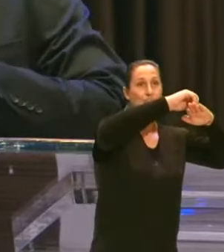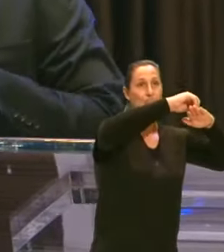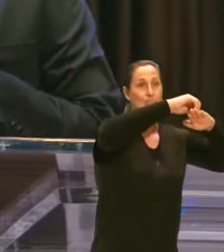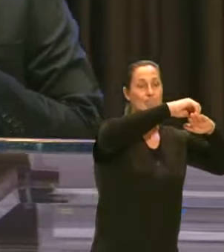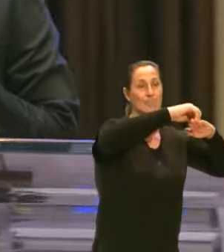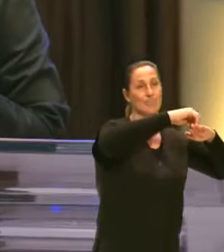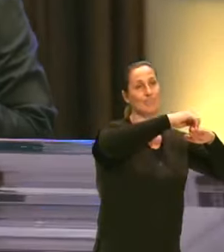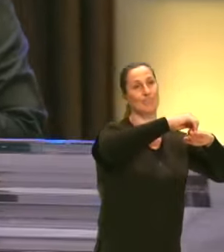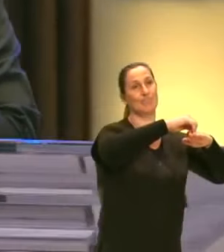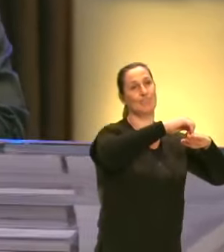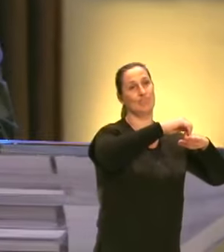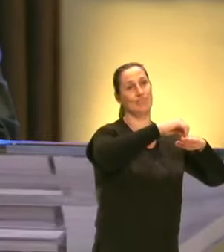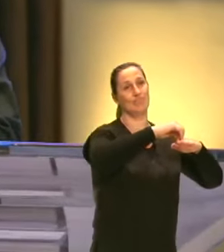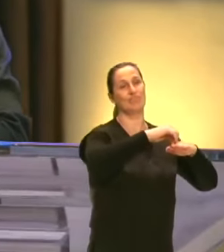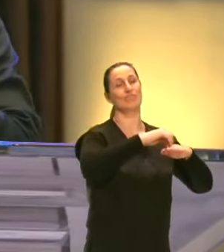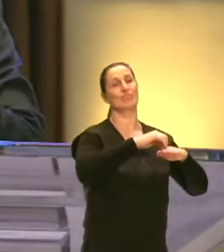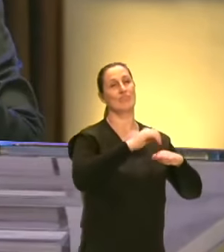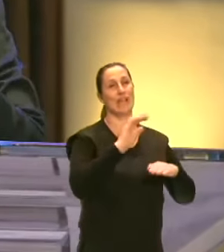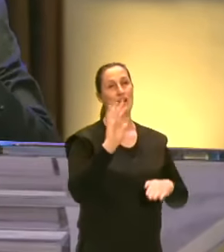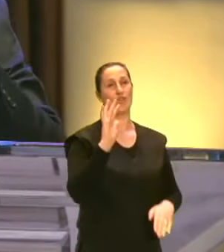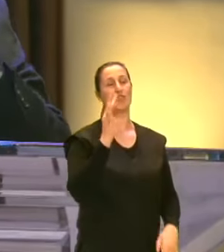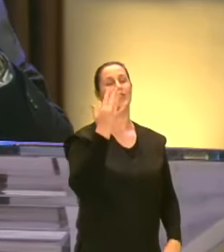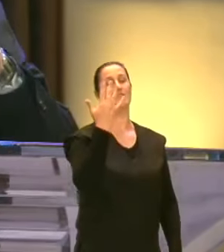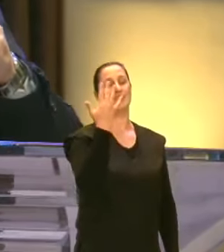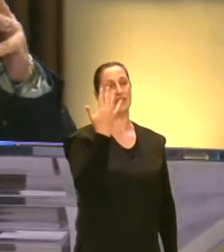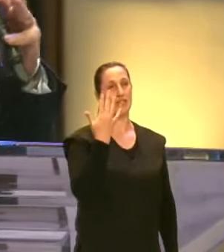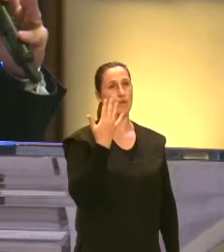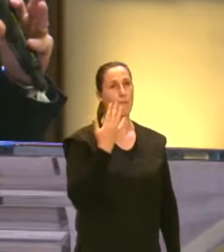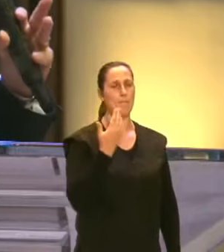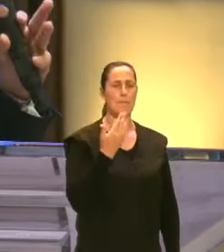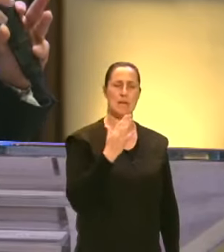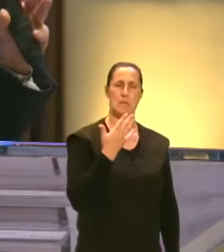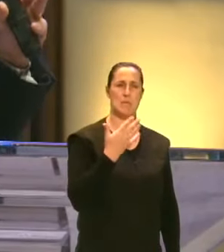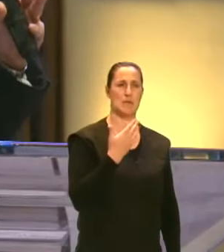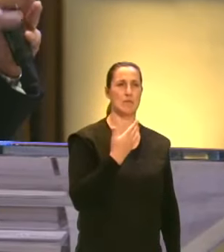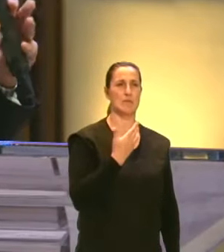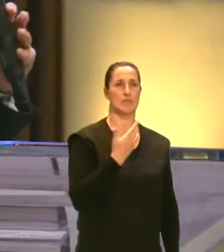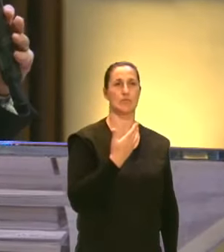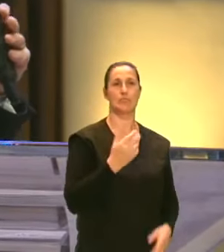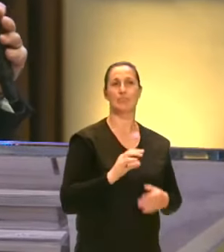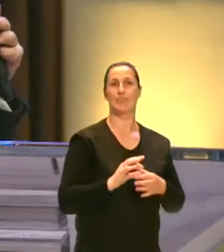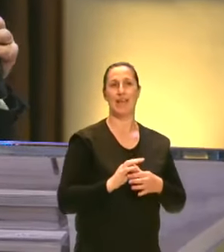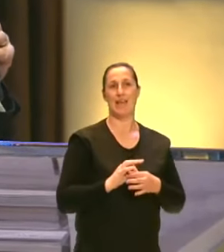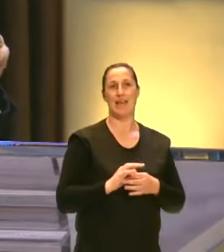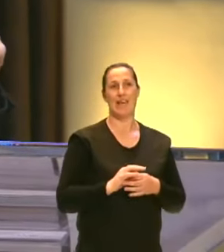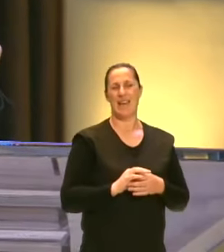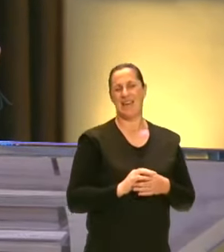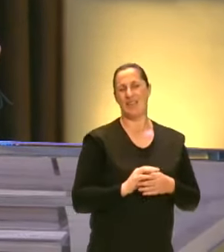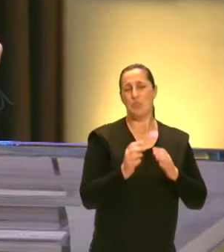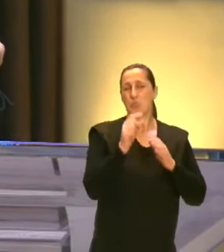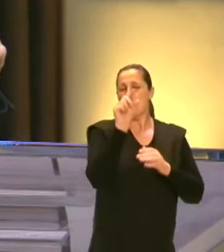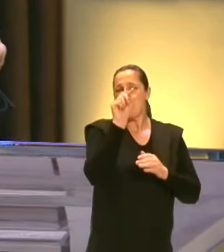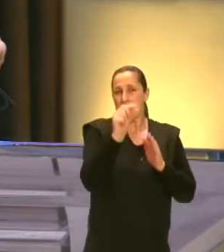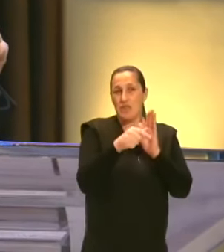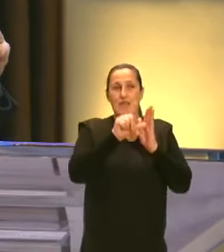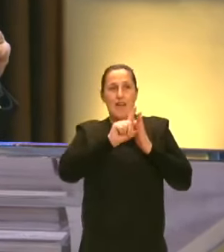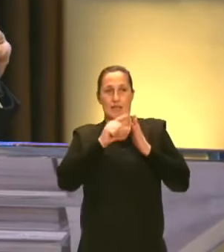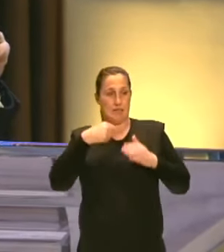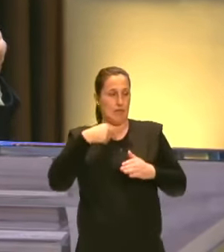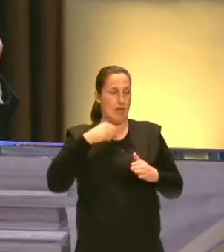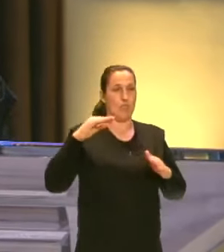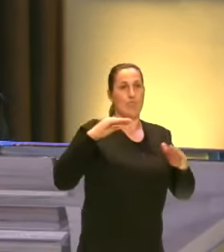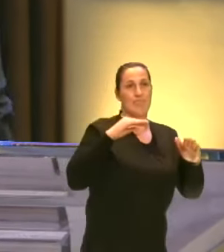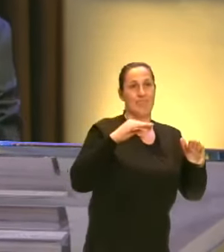fora. Tinha acabado de acontecer assim, literalmente um livramento. E Deus falou o seguinte: eu estou